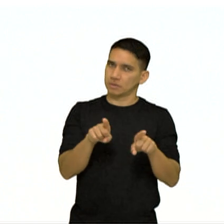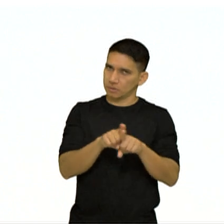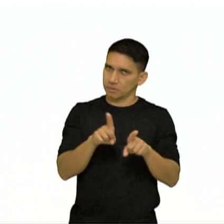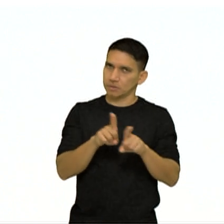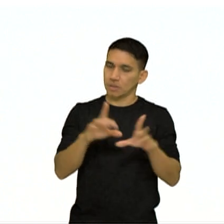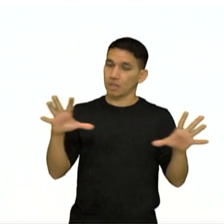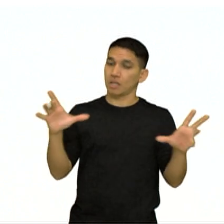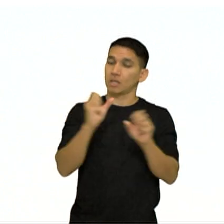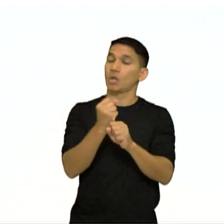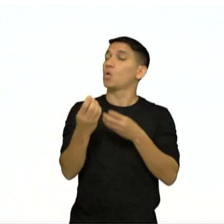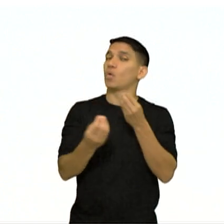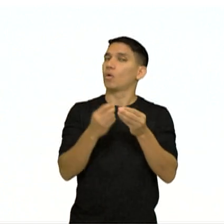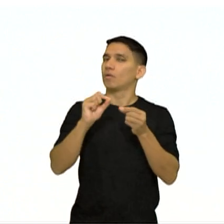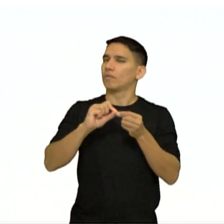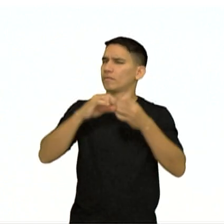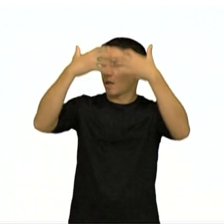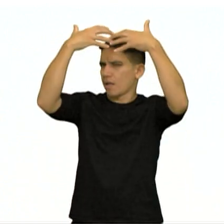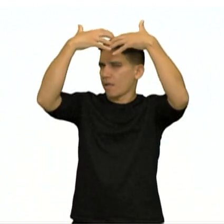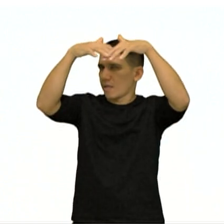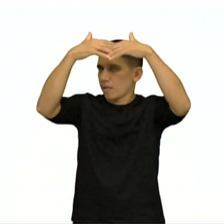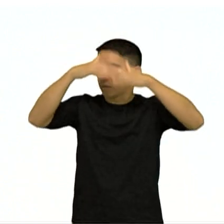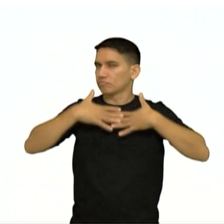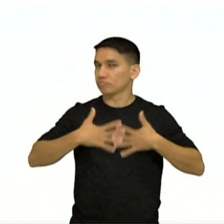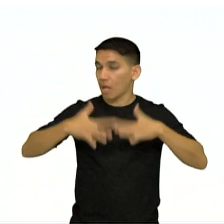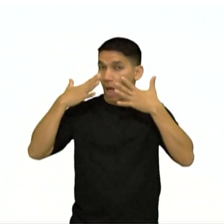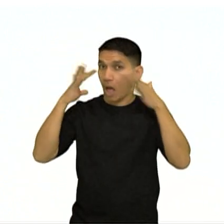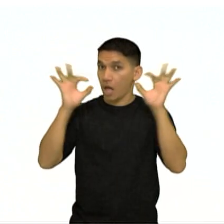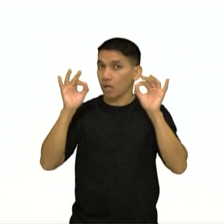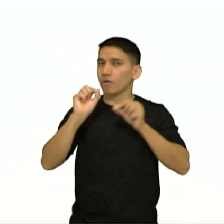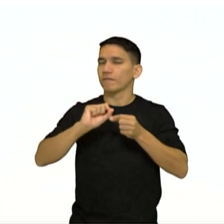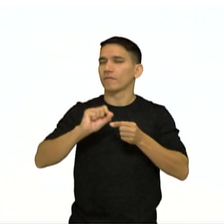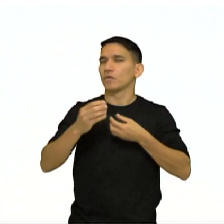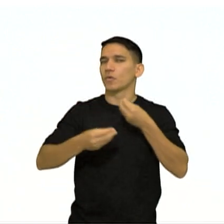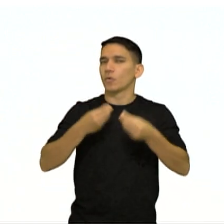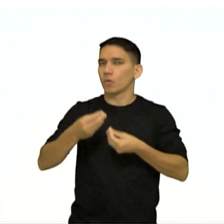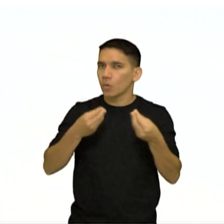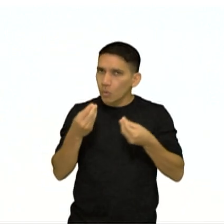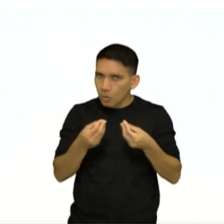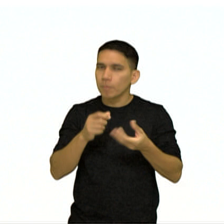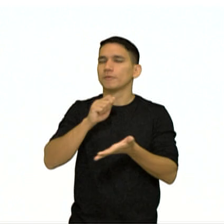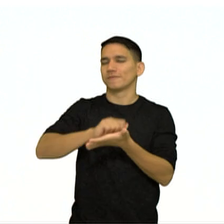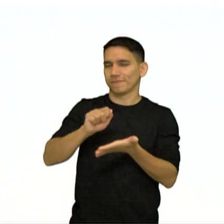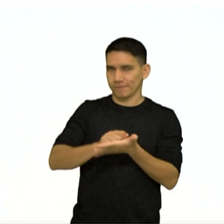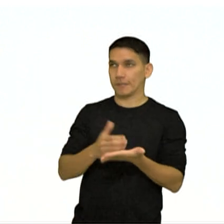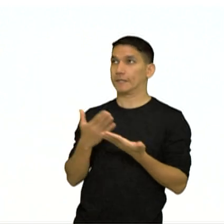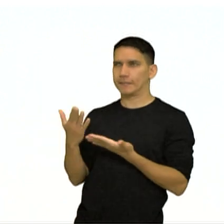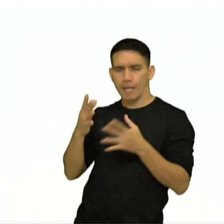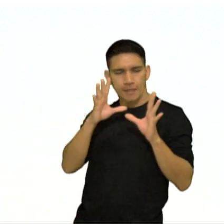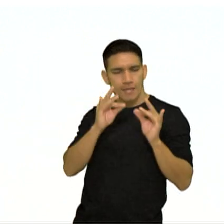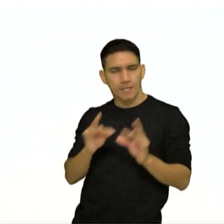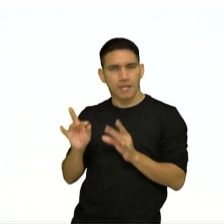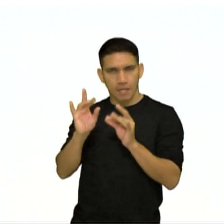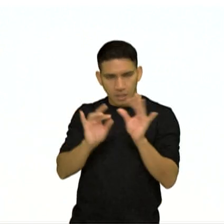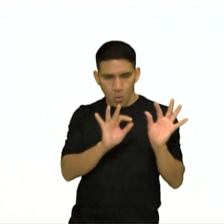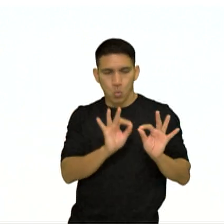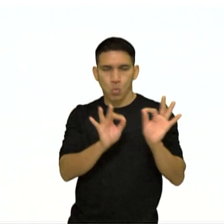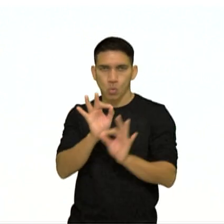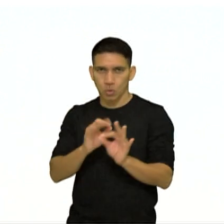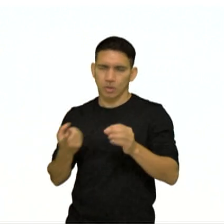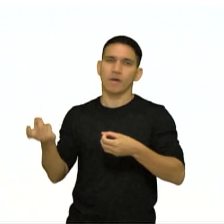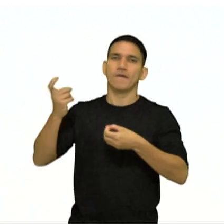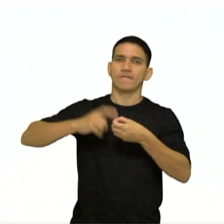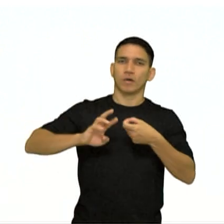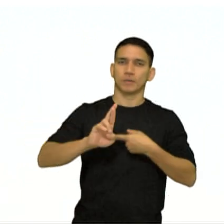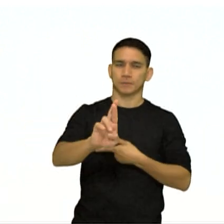uma medida Então pensa e com bastante cuidado que você vai fazer e resolvi exercício bem detalhadinho e organizado